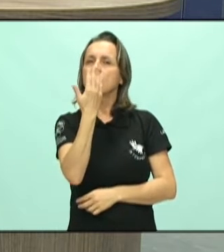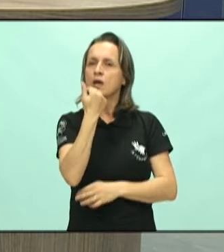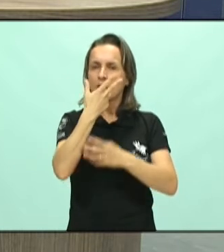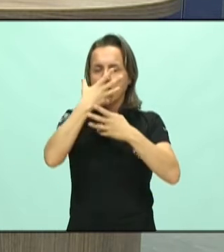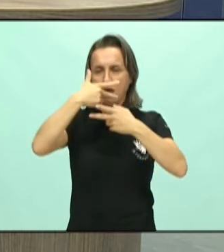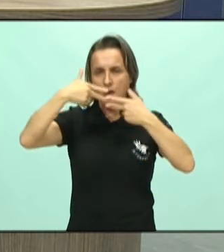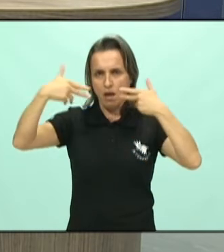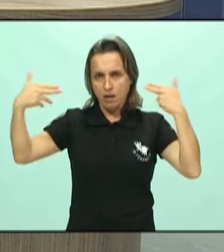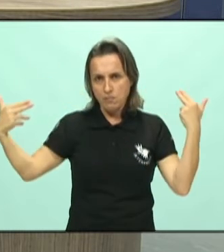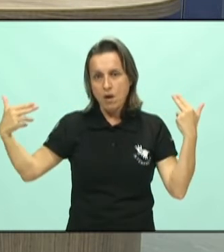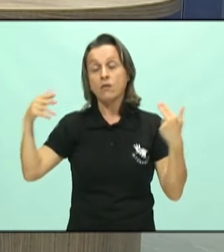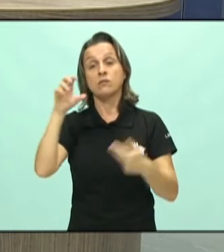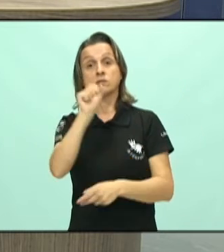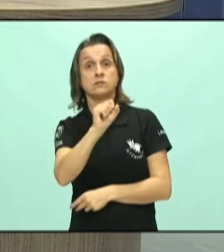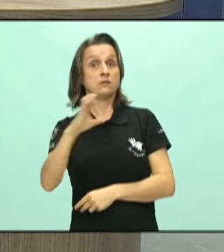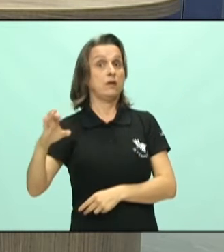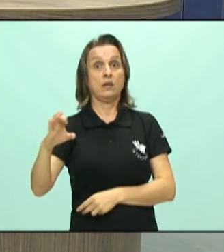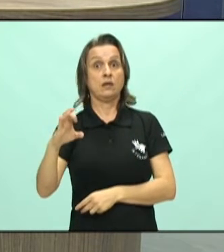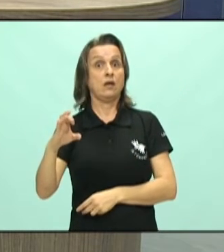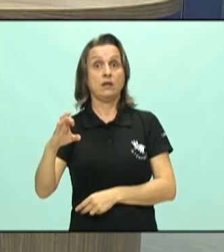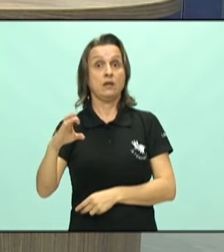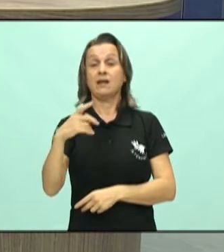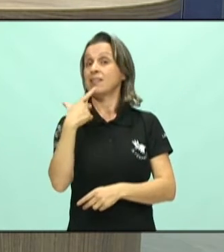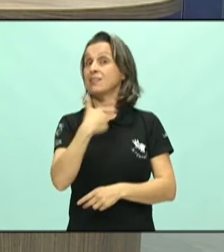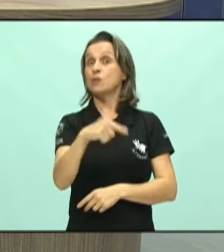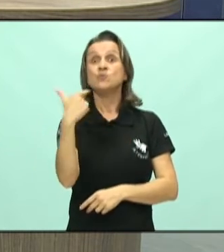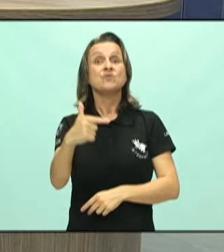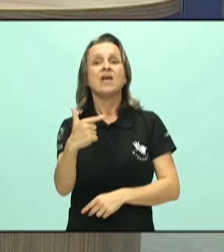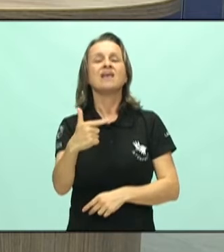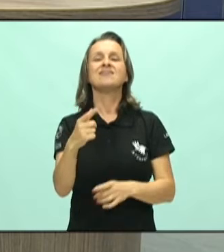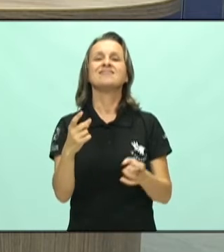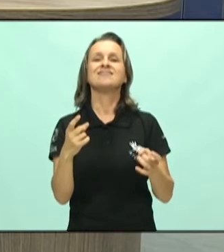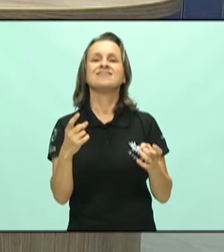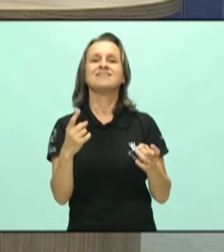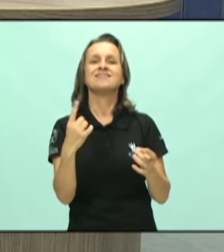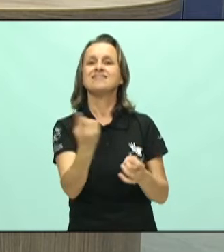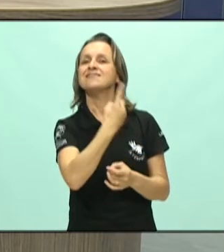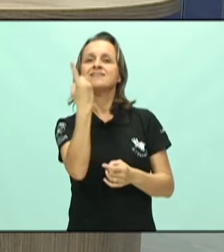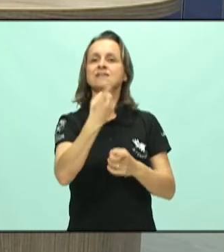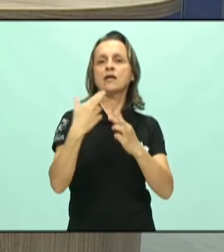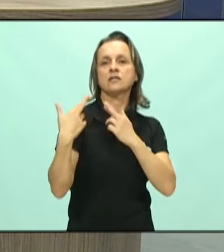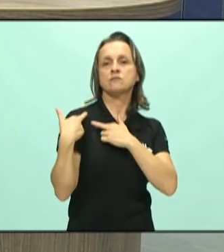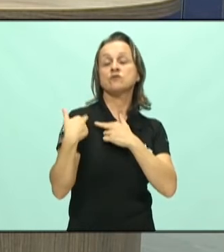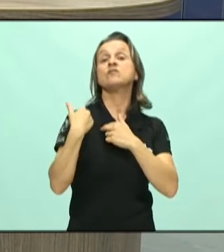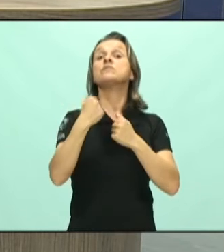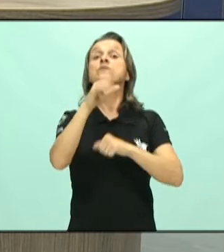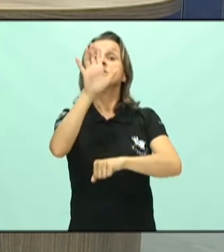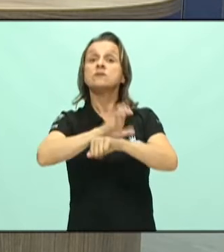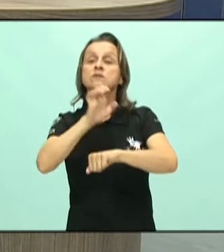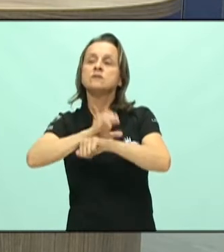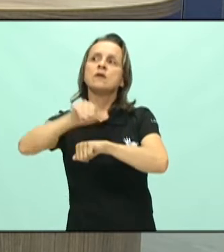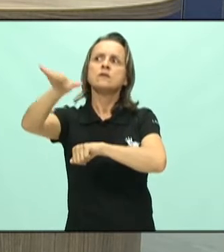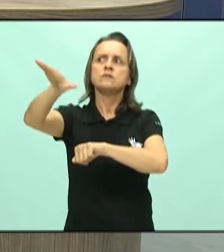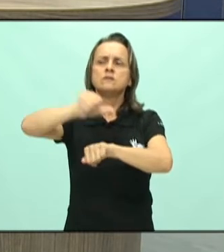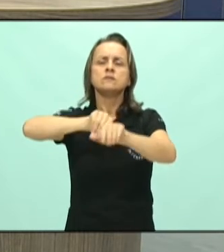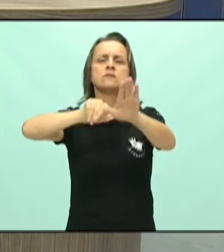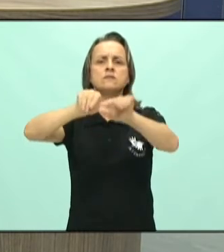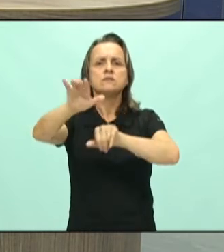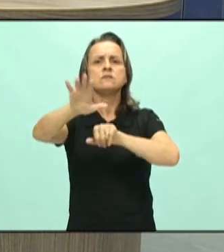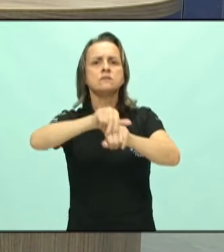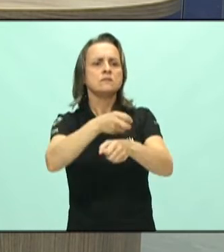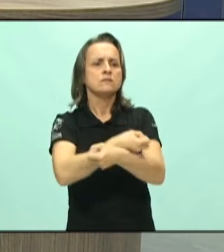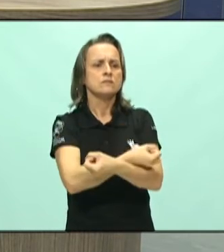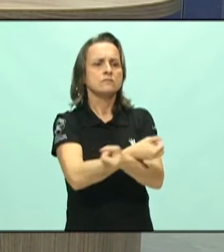na questão de proteína bovina. Traz de outros estados e aquela processa e distribui. Então, a alíquota